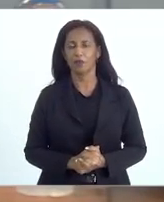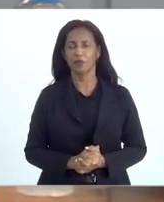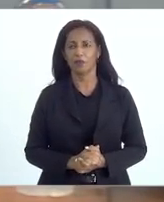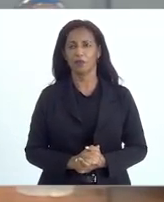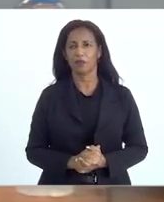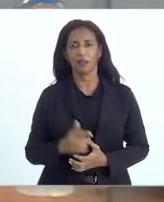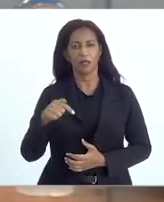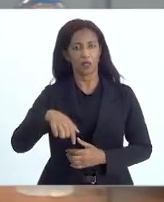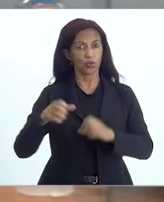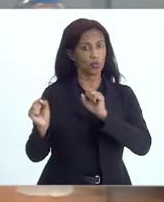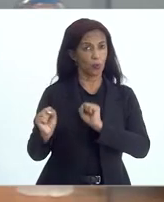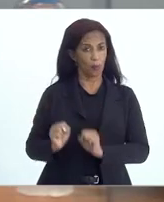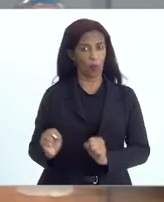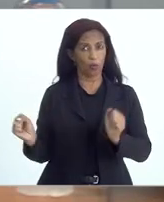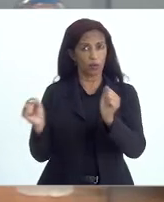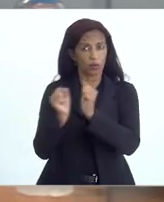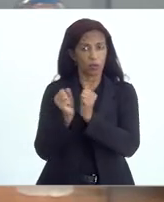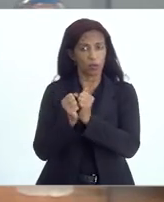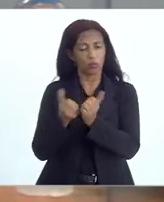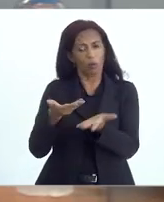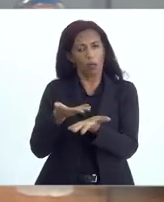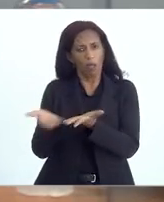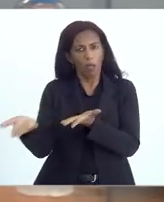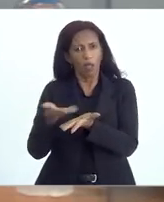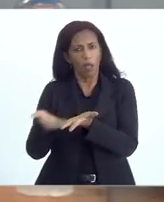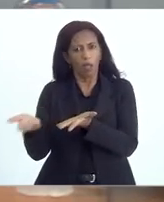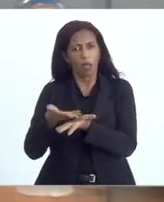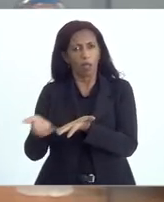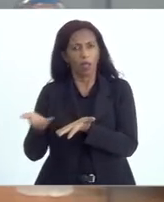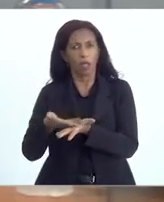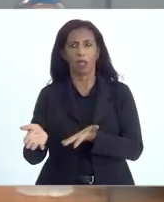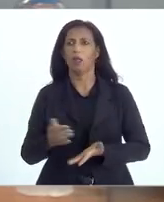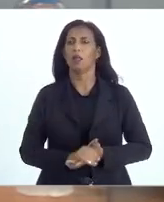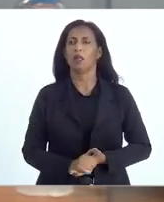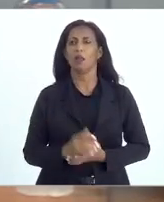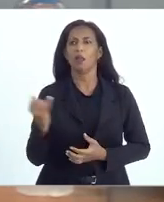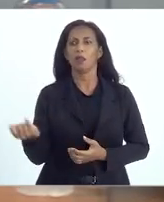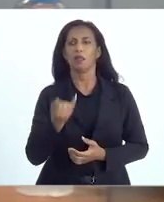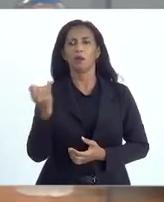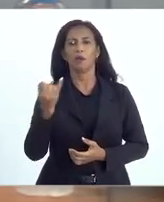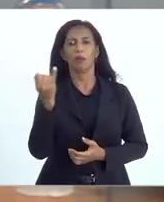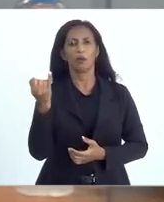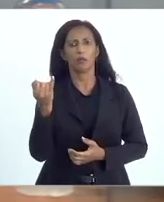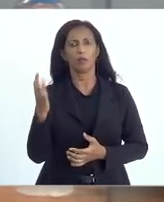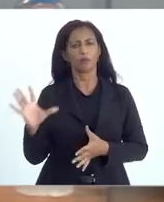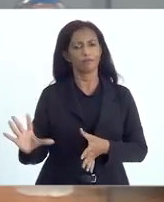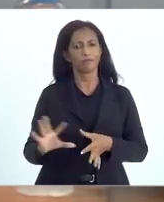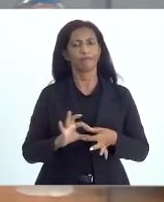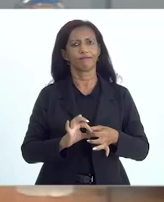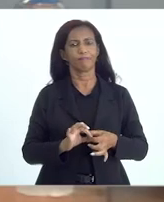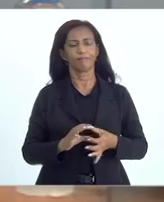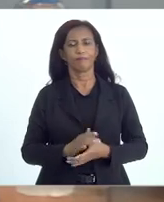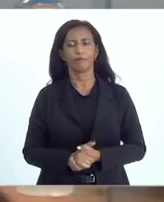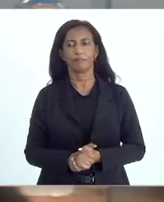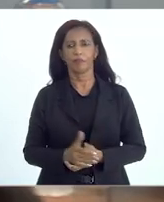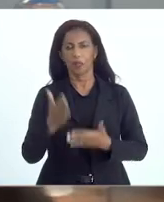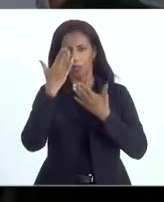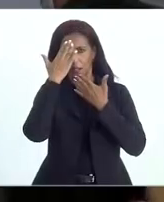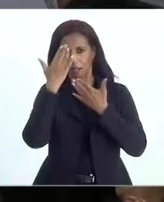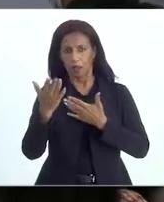bombeiros para que a gente possa fazer mais um encaminhamento da mais um passo nessa tão importante fazer esse adendo dele tá no intermediário